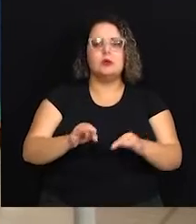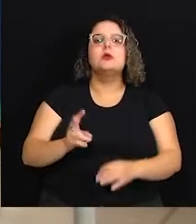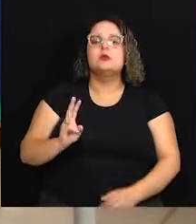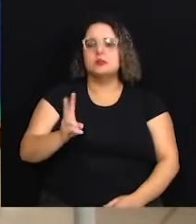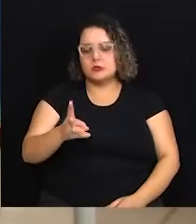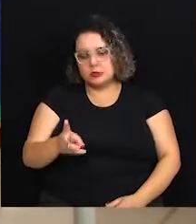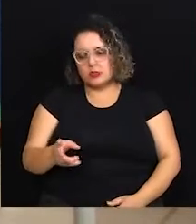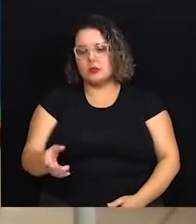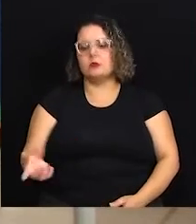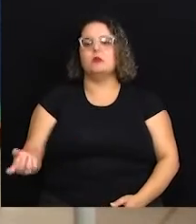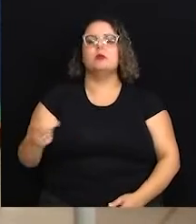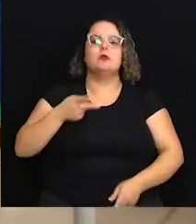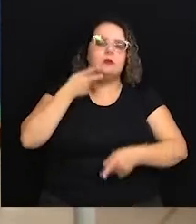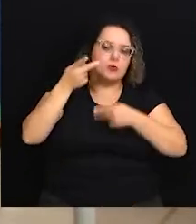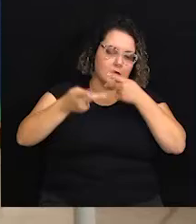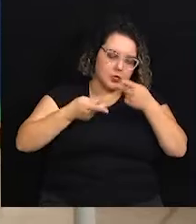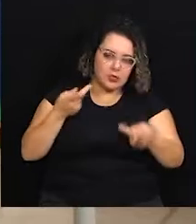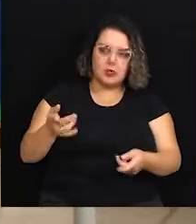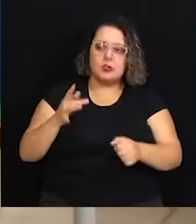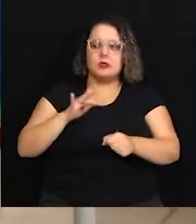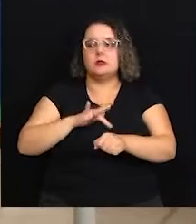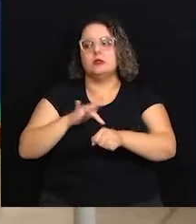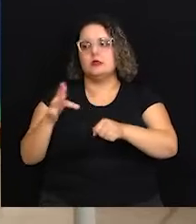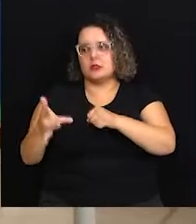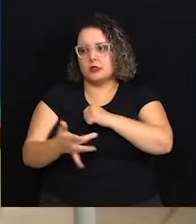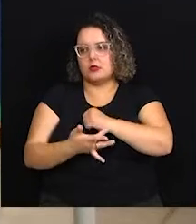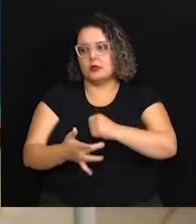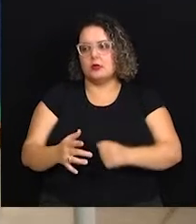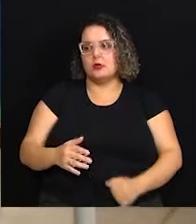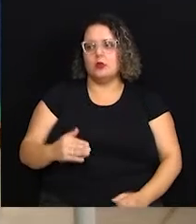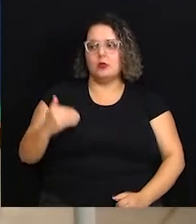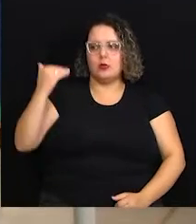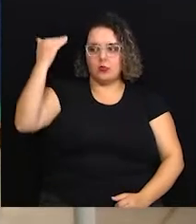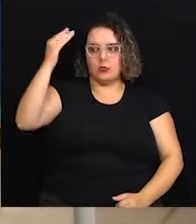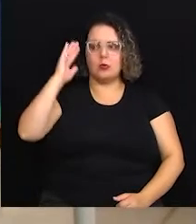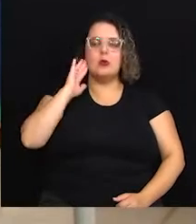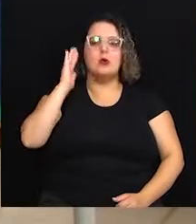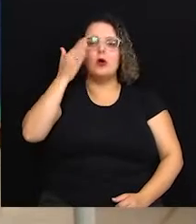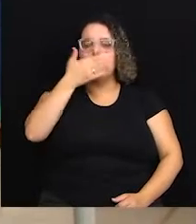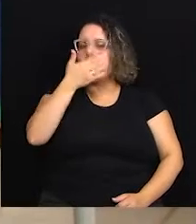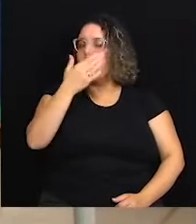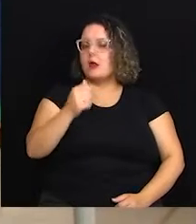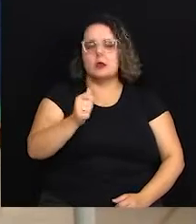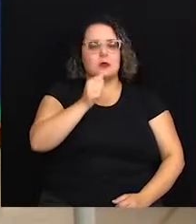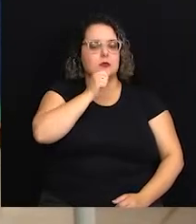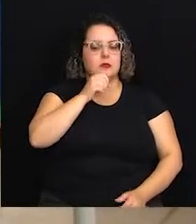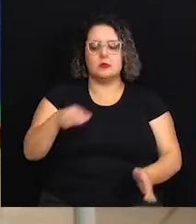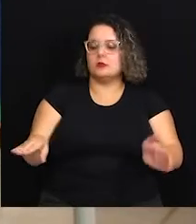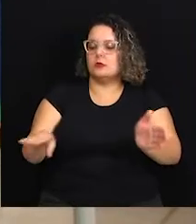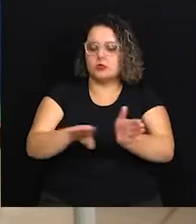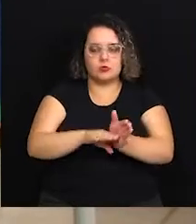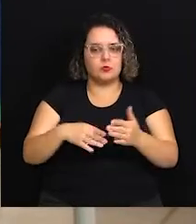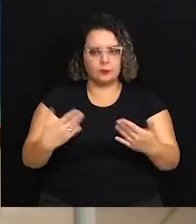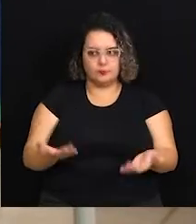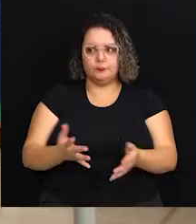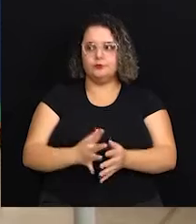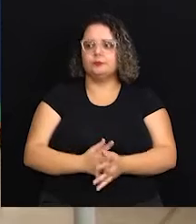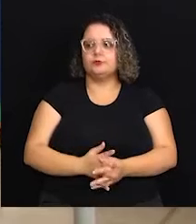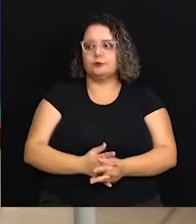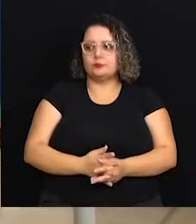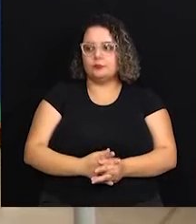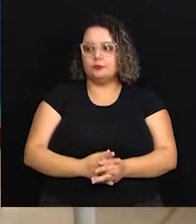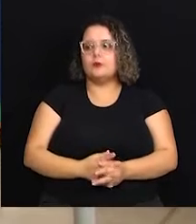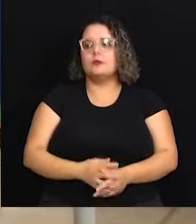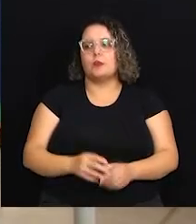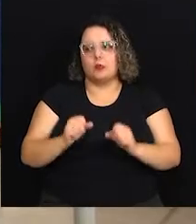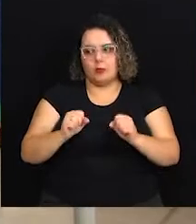retomar nas nossas redes sociais, mas por enquanto esse adulto surdo-cego ainda não chegou, né? Temos ainda a condição